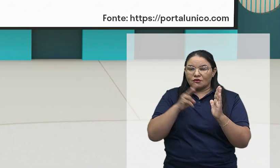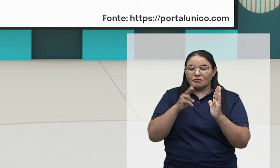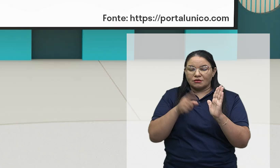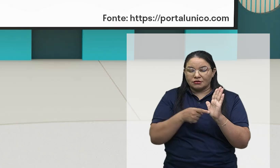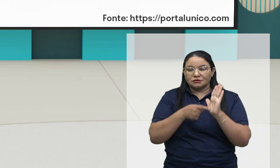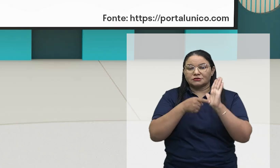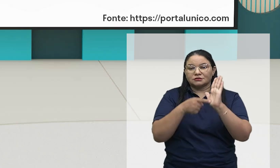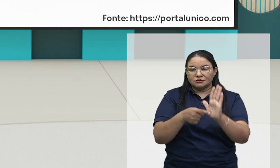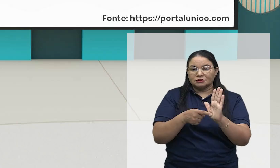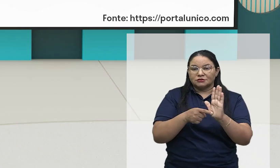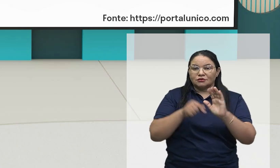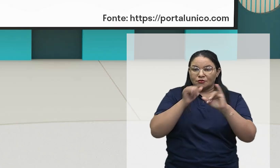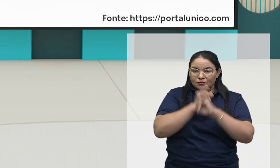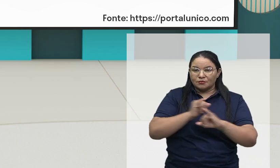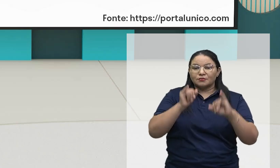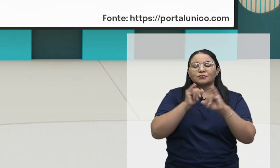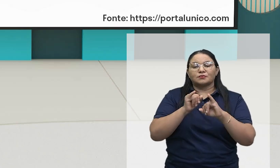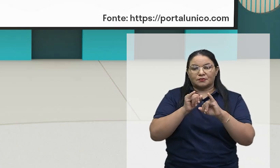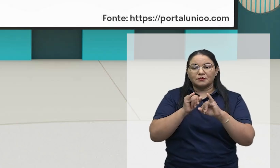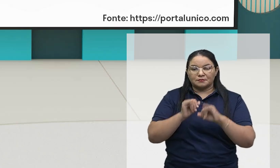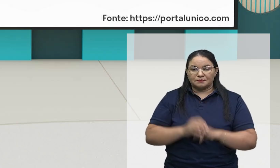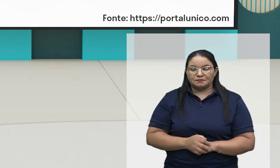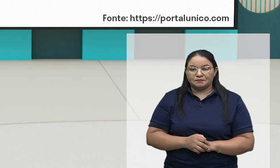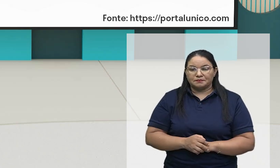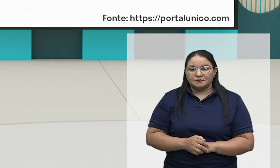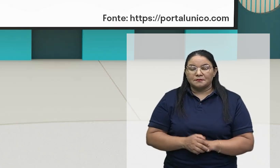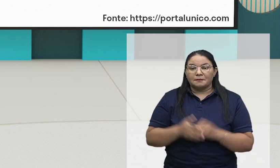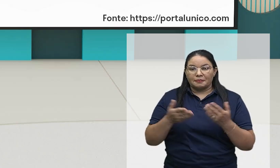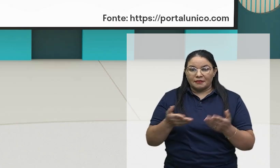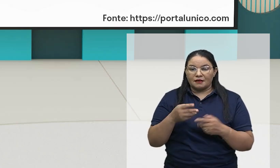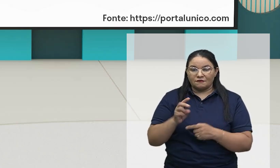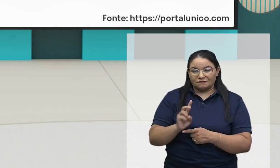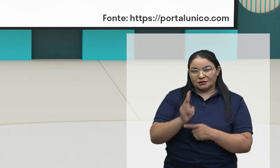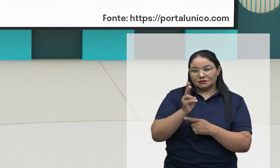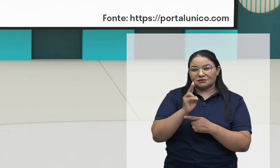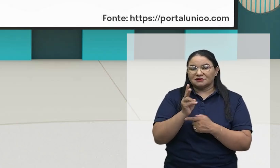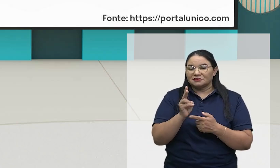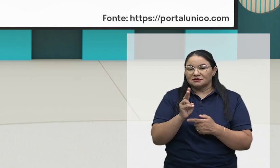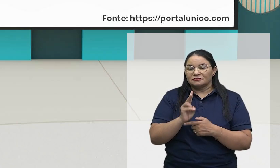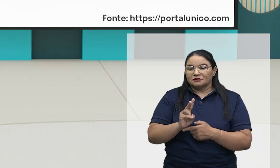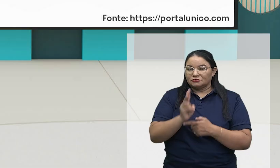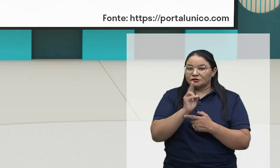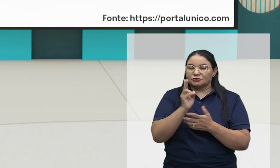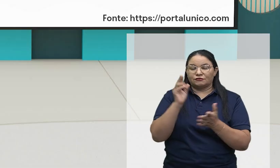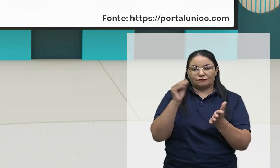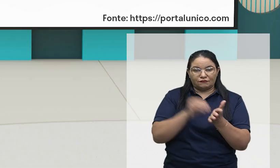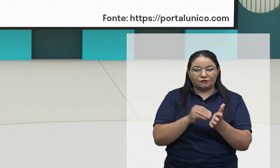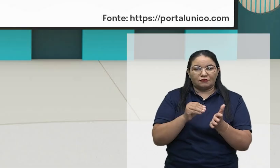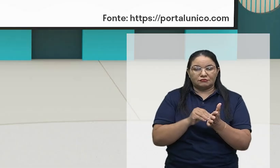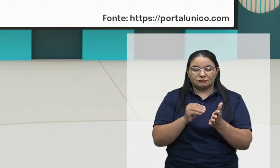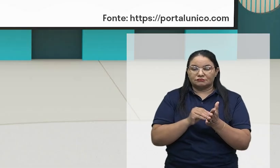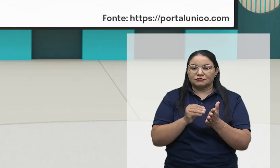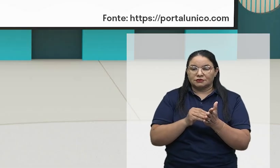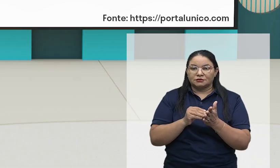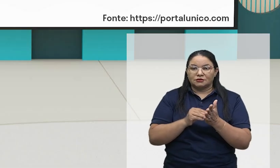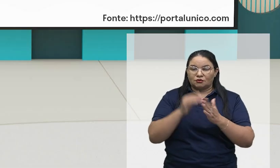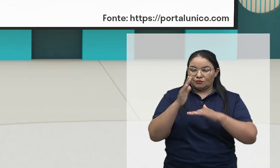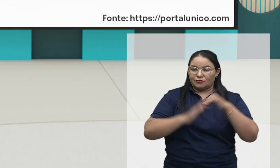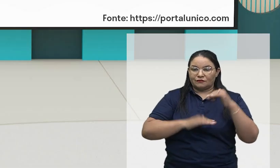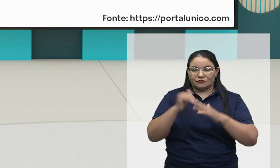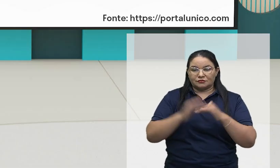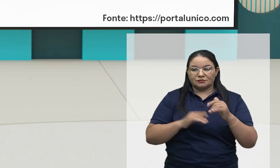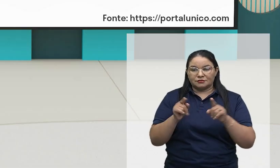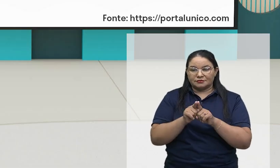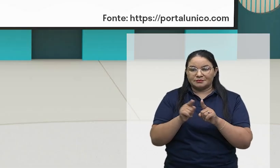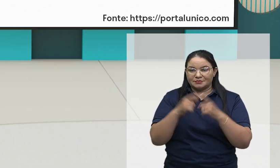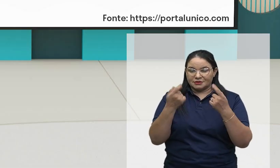tona. Então, há sim uma desvalorização com nossos artistas locais. Então, precisamos primeiro conhecer